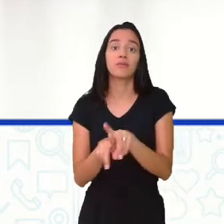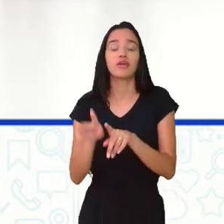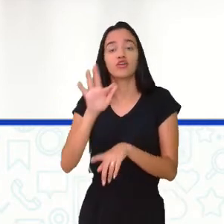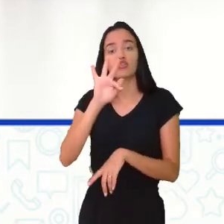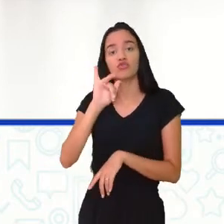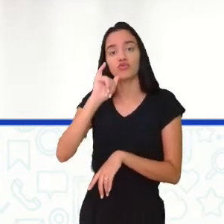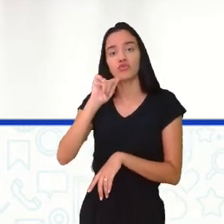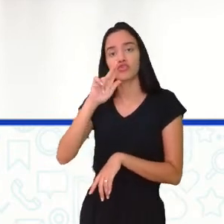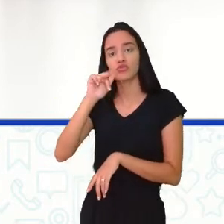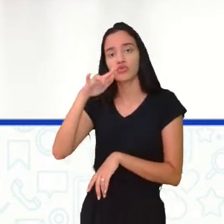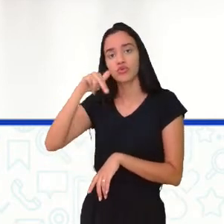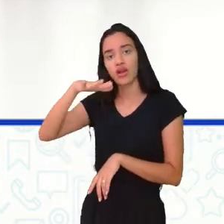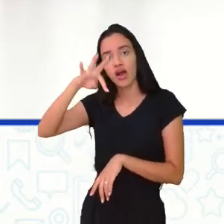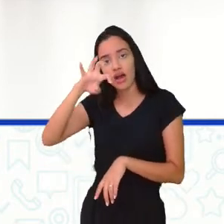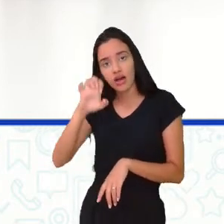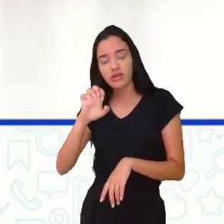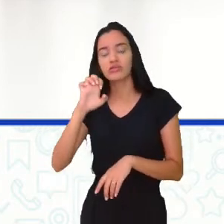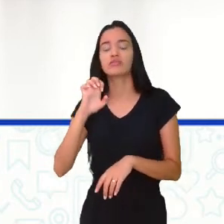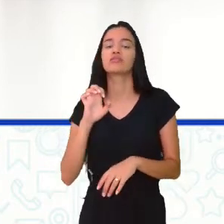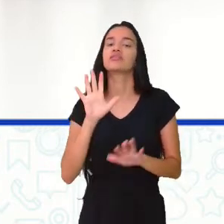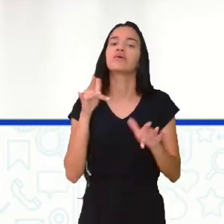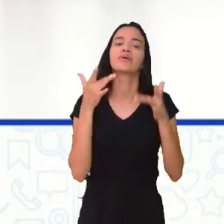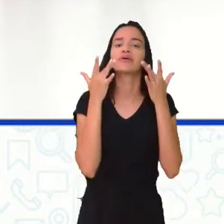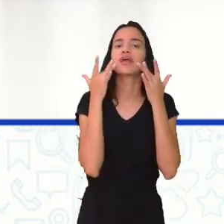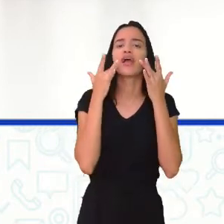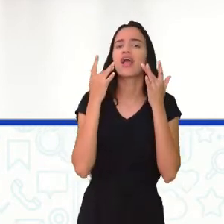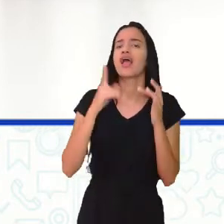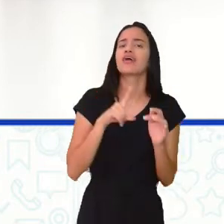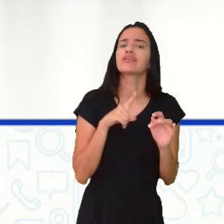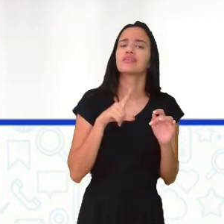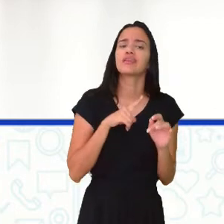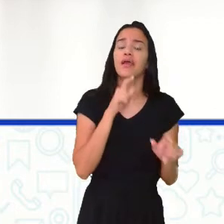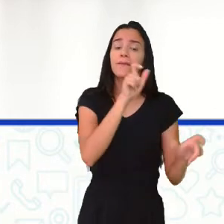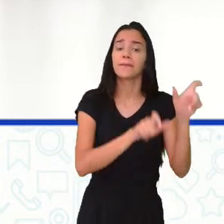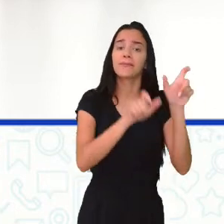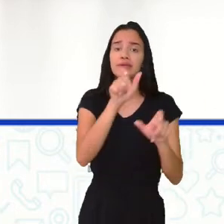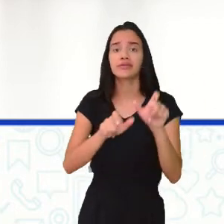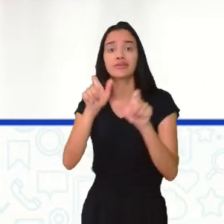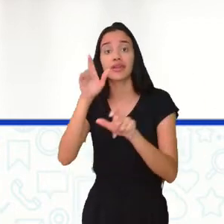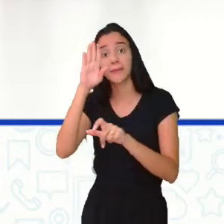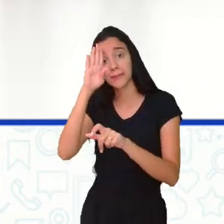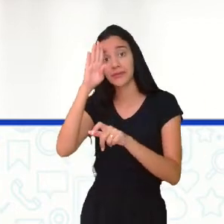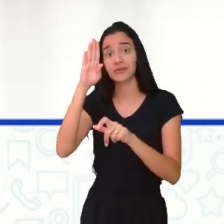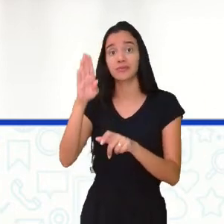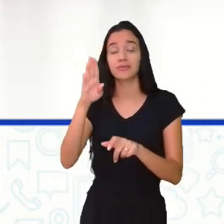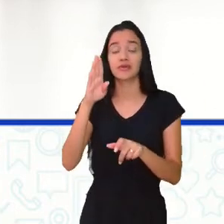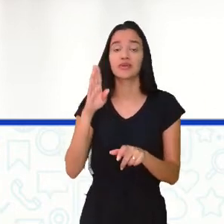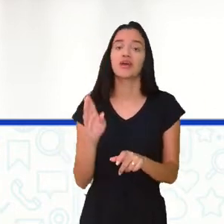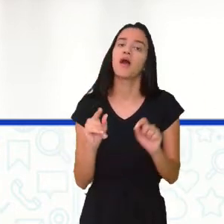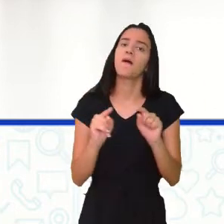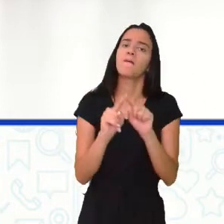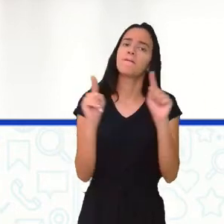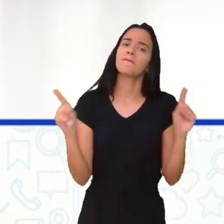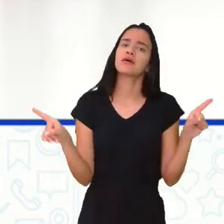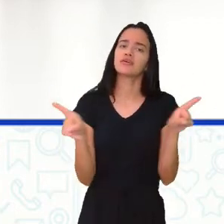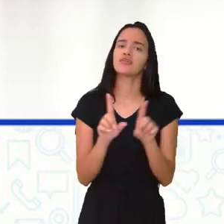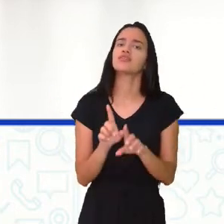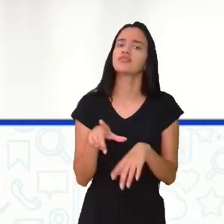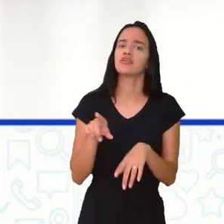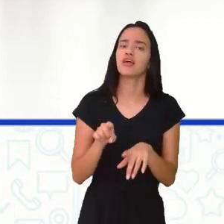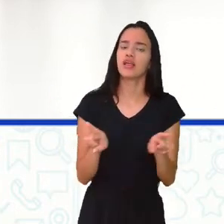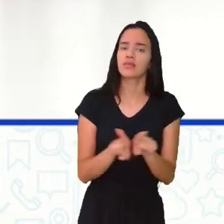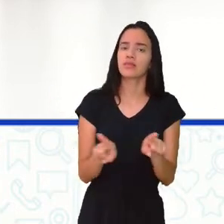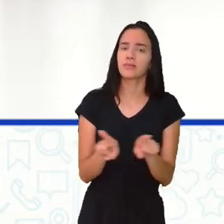figurantes. Então, em uma peça teatral, existem aqueles personagens principais, mas também tem